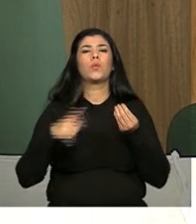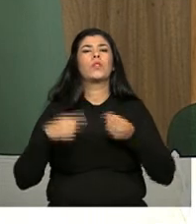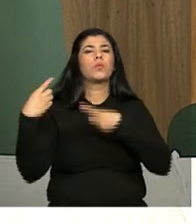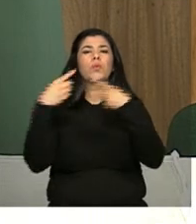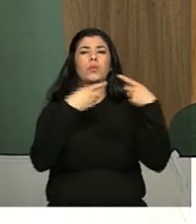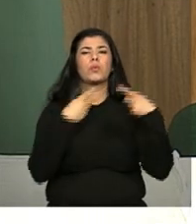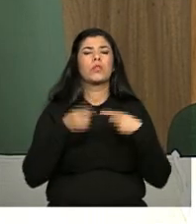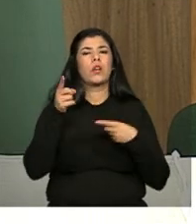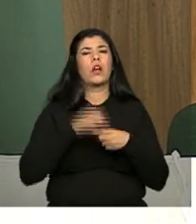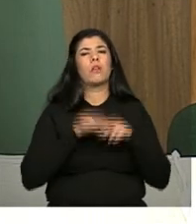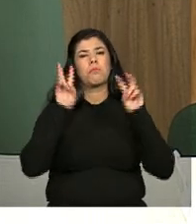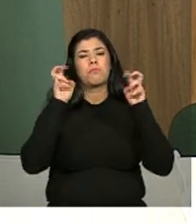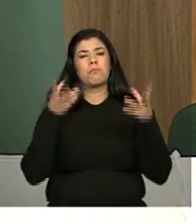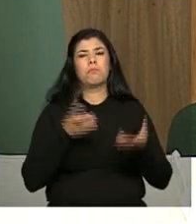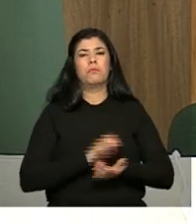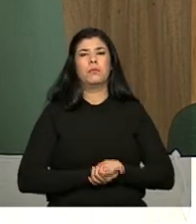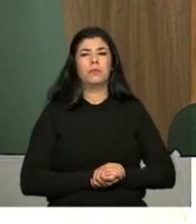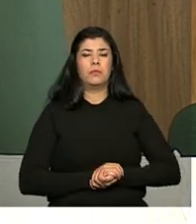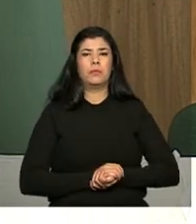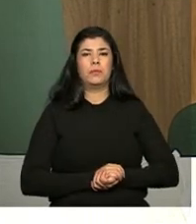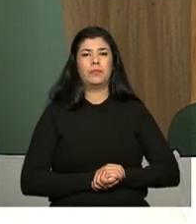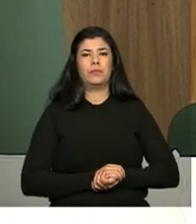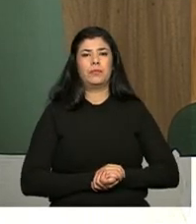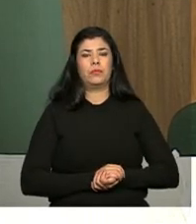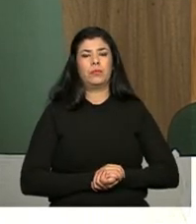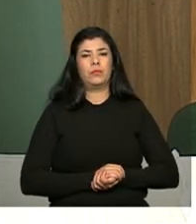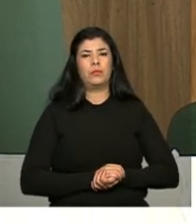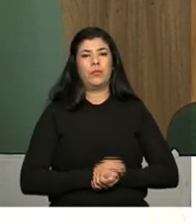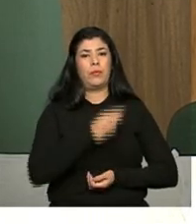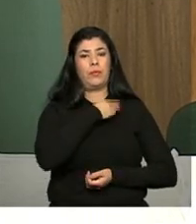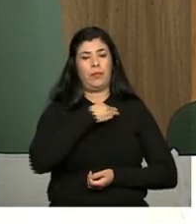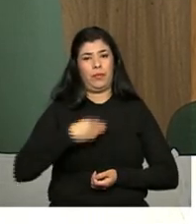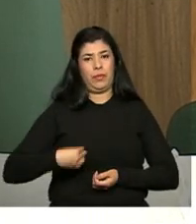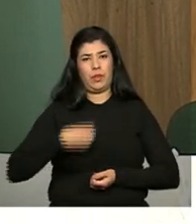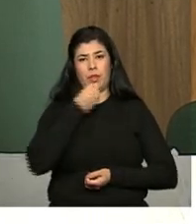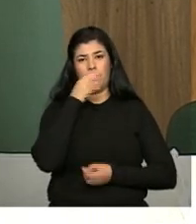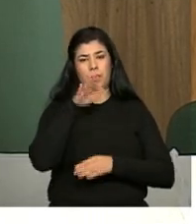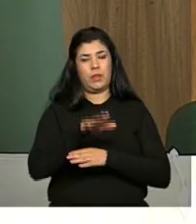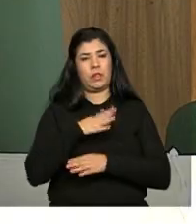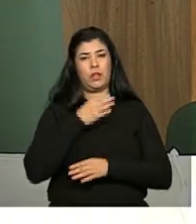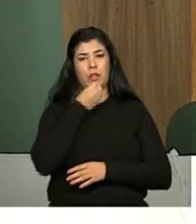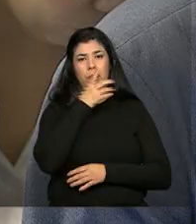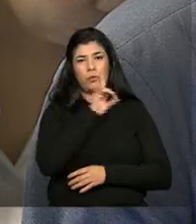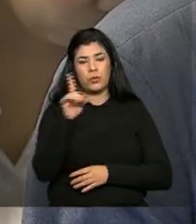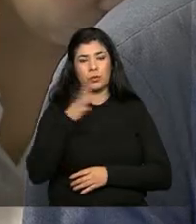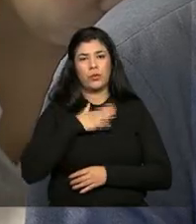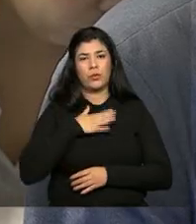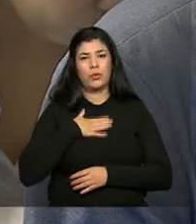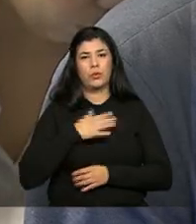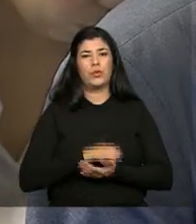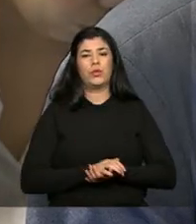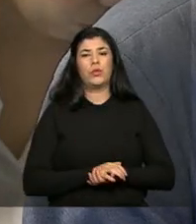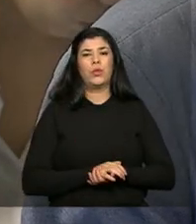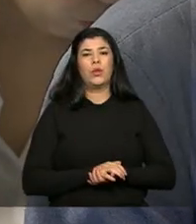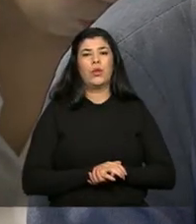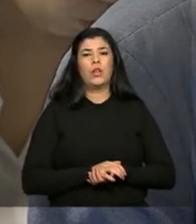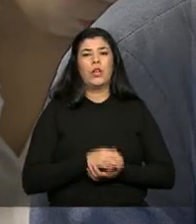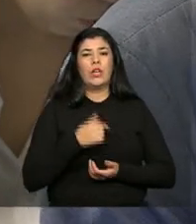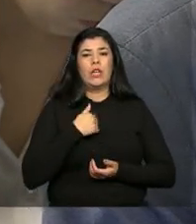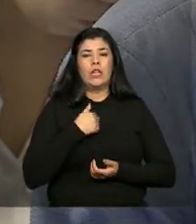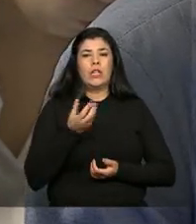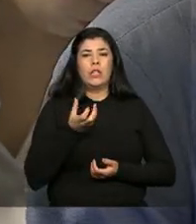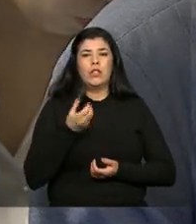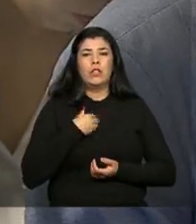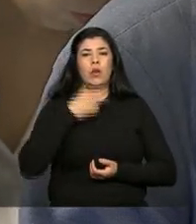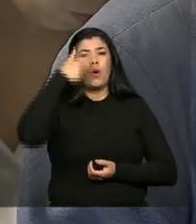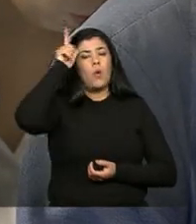relação a essa matéria o ministro Mercadante Rafael Moraes Jornal Estado de São Paulo Bom dia Ministro ainda sobre o pronunciamento da